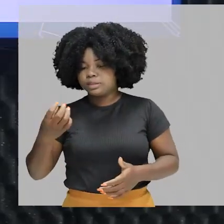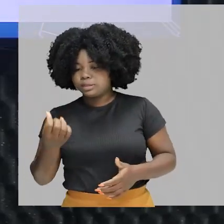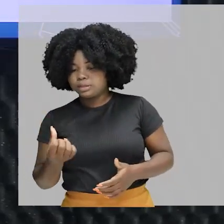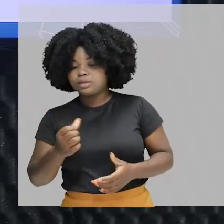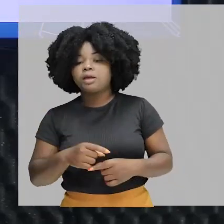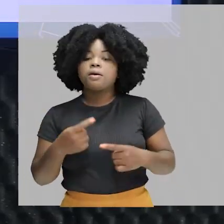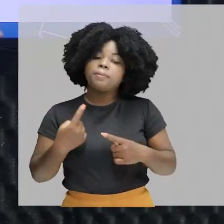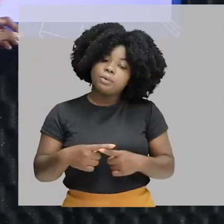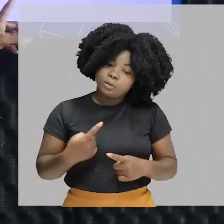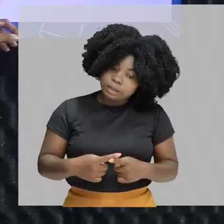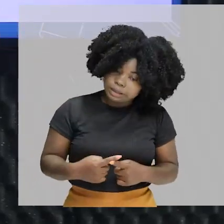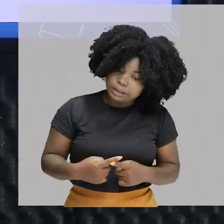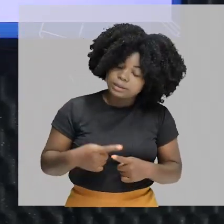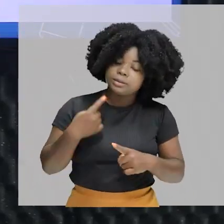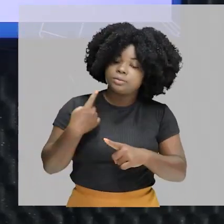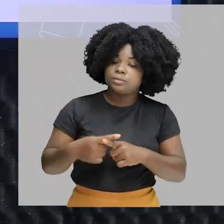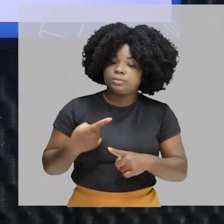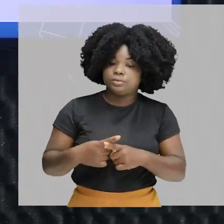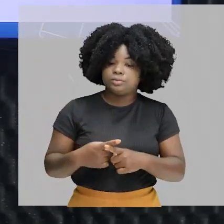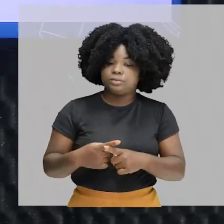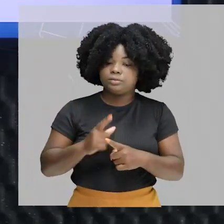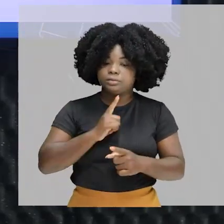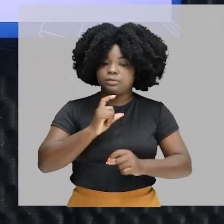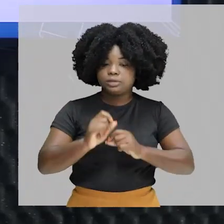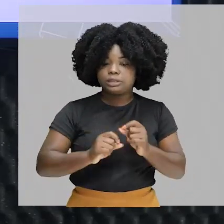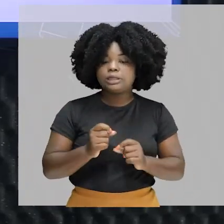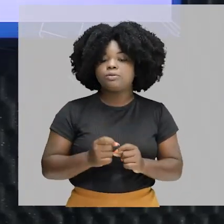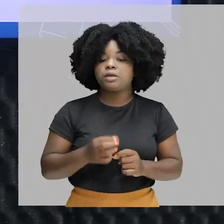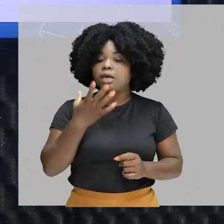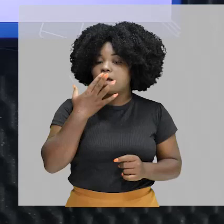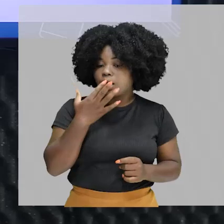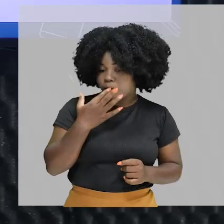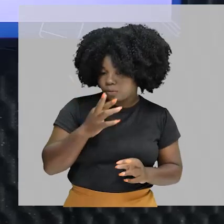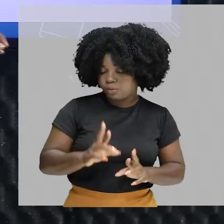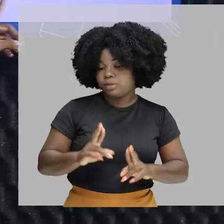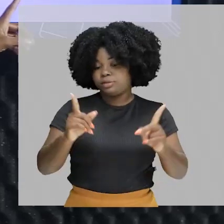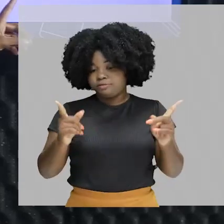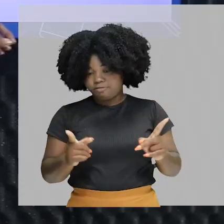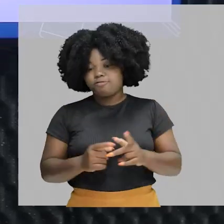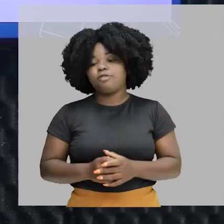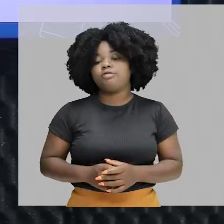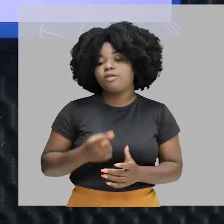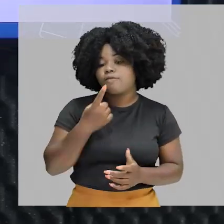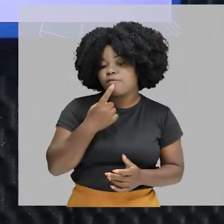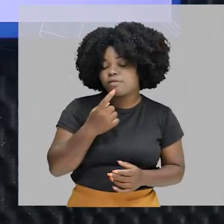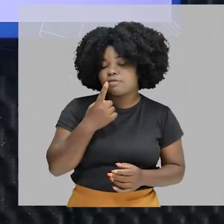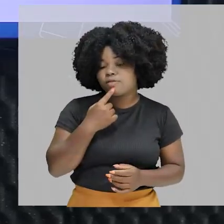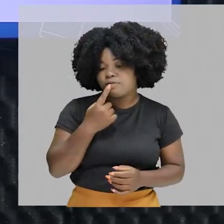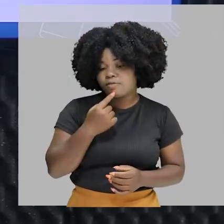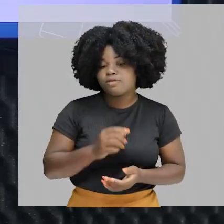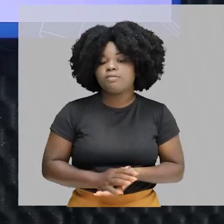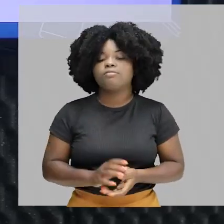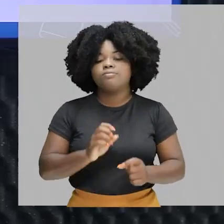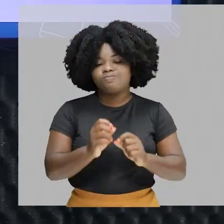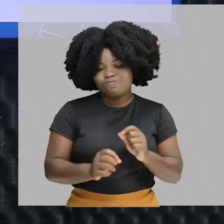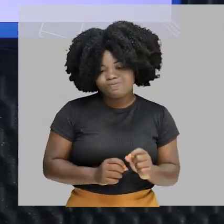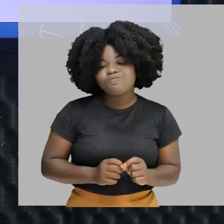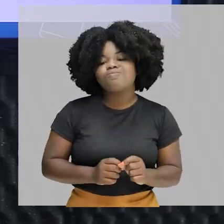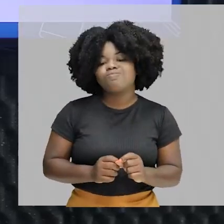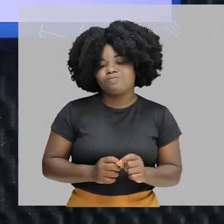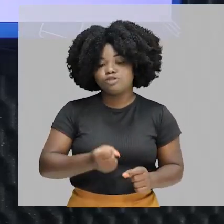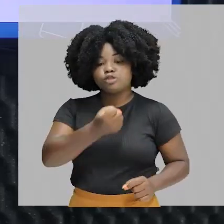eu estou, né, aqui, inclusive está dado a cor para destaque, tá? Esses aqui, nesse tom em vermelho, são